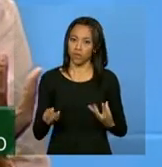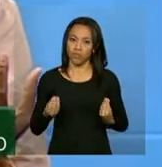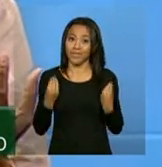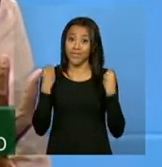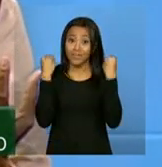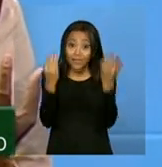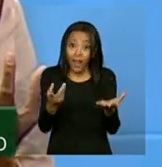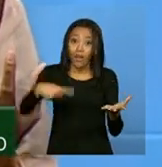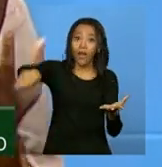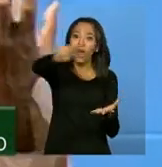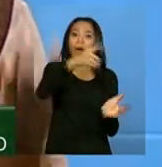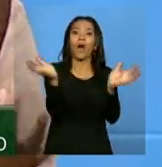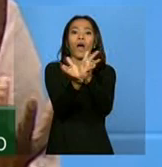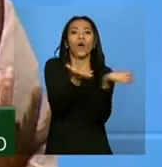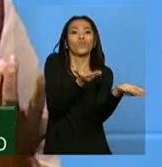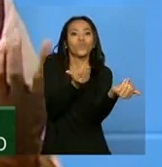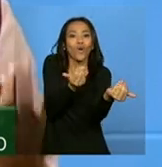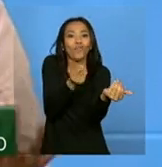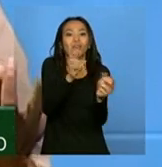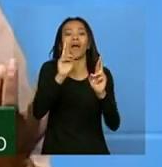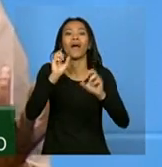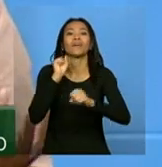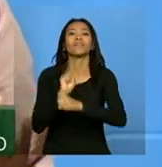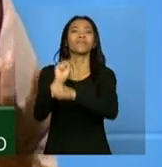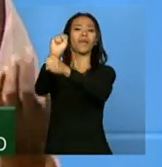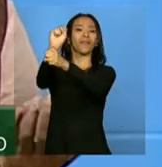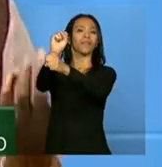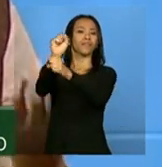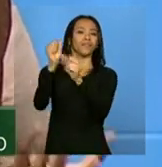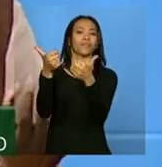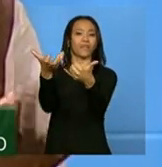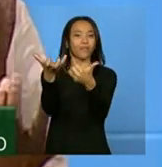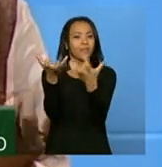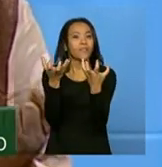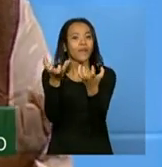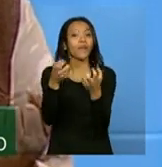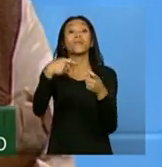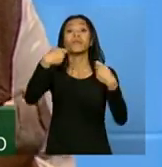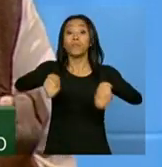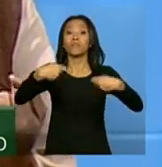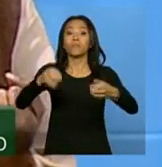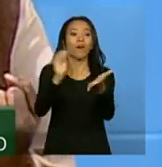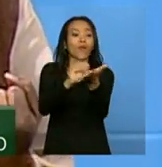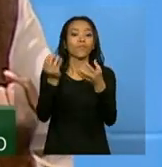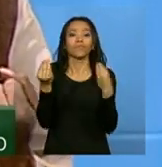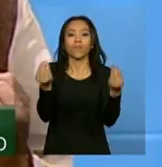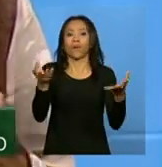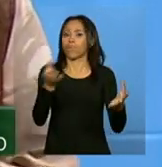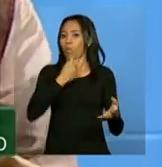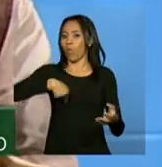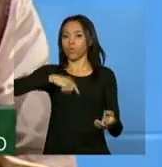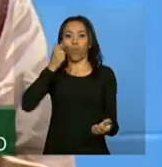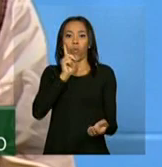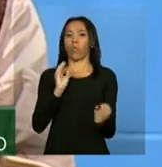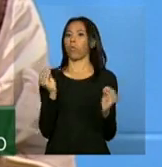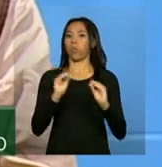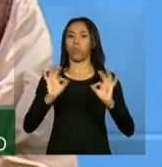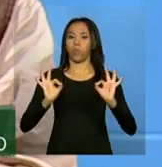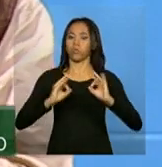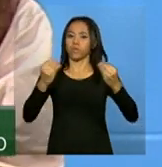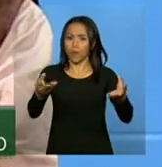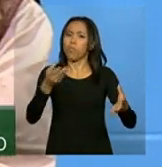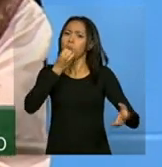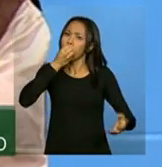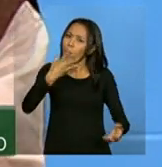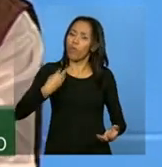nossa juventude a esperança que ela carece, a proteção de que necessita. para garantir uma boa vida